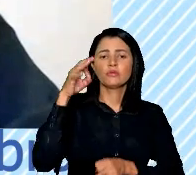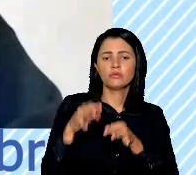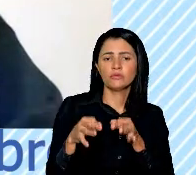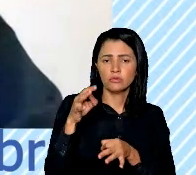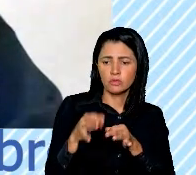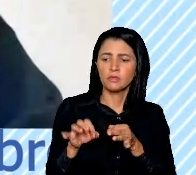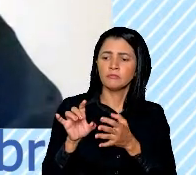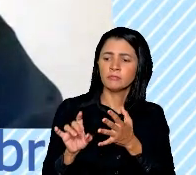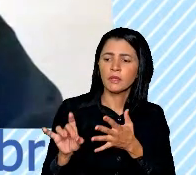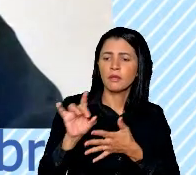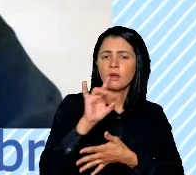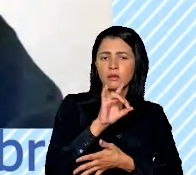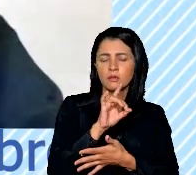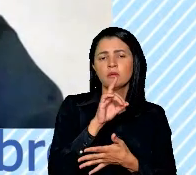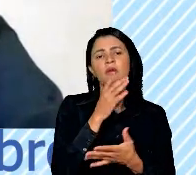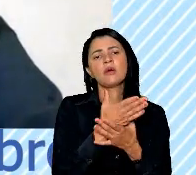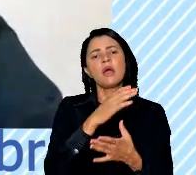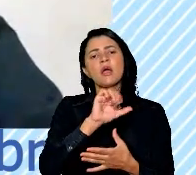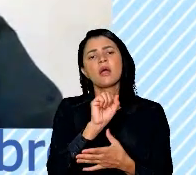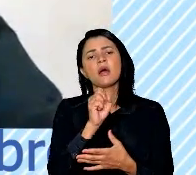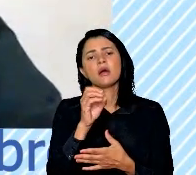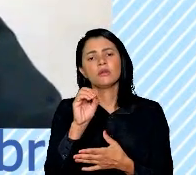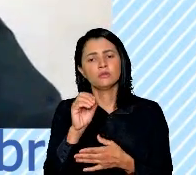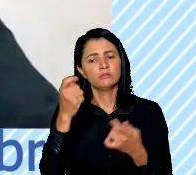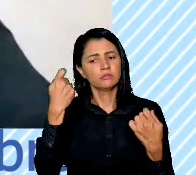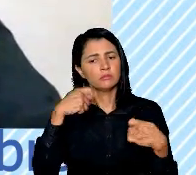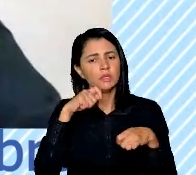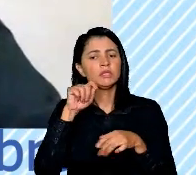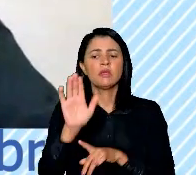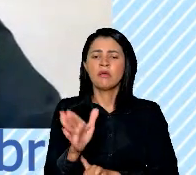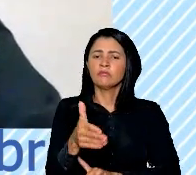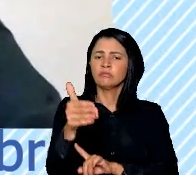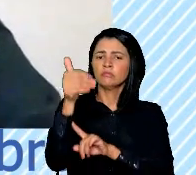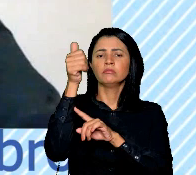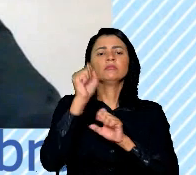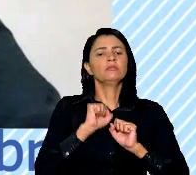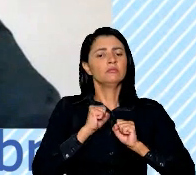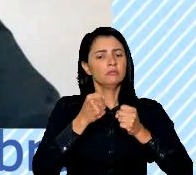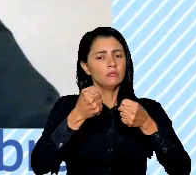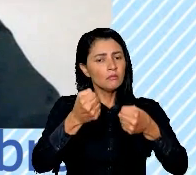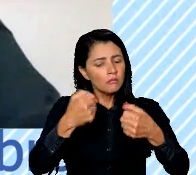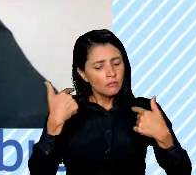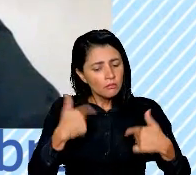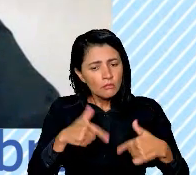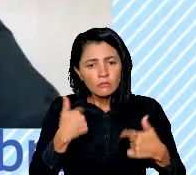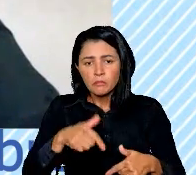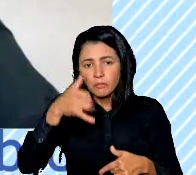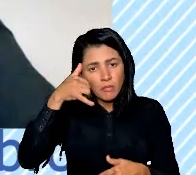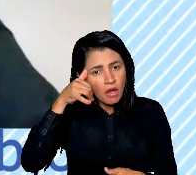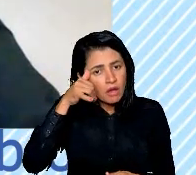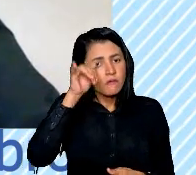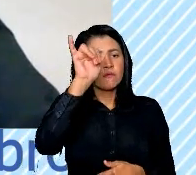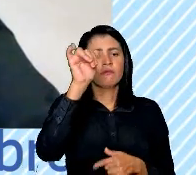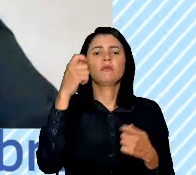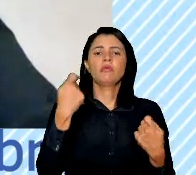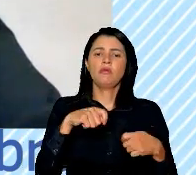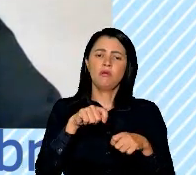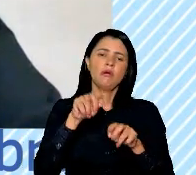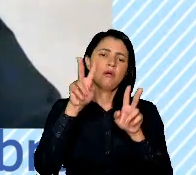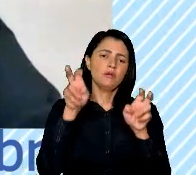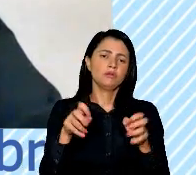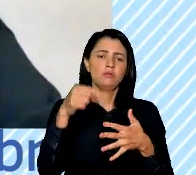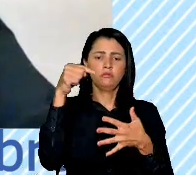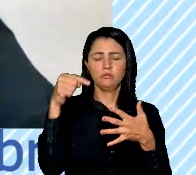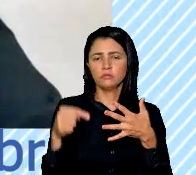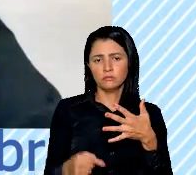cada caso concreto. O judiciário tem que levantar essa bandeira, tem que trabalhar preventivamente sobre essas